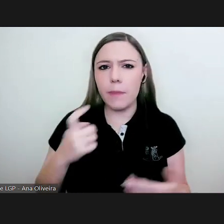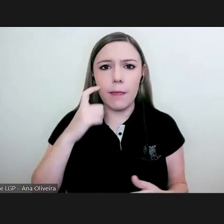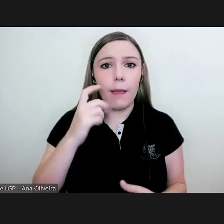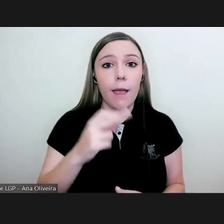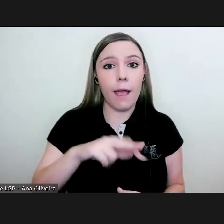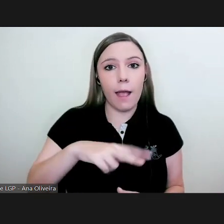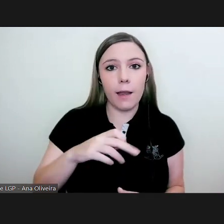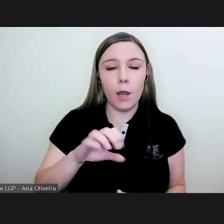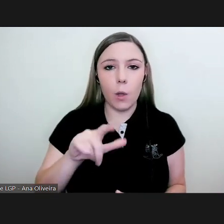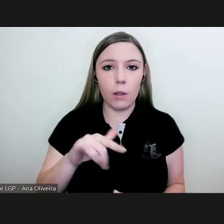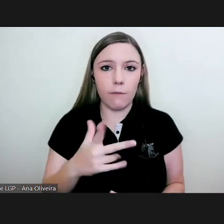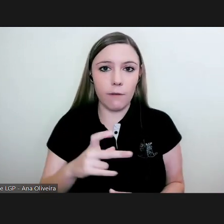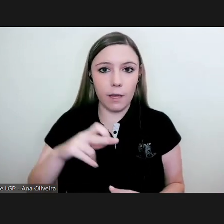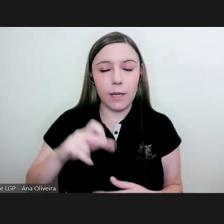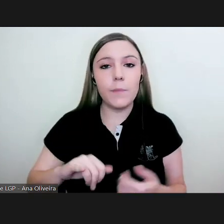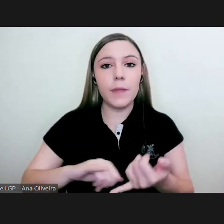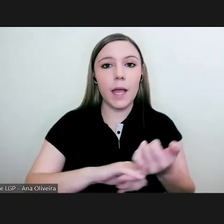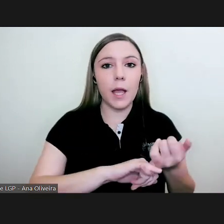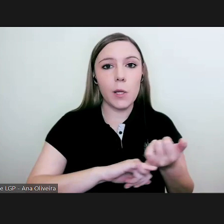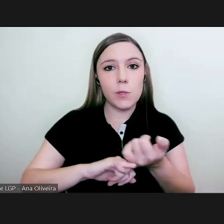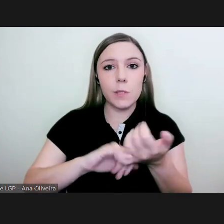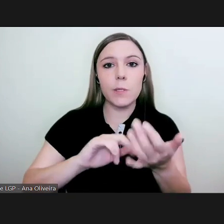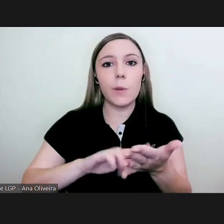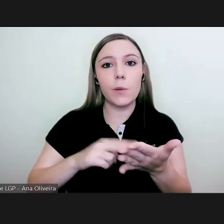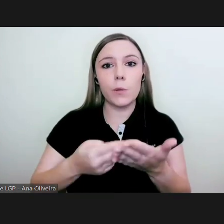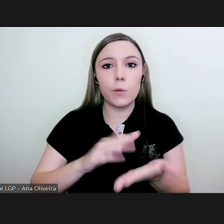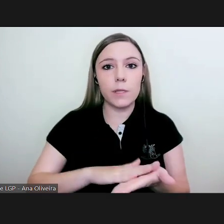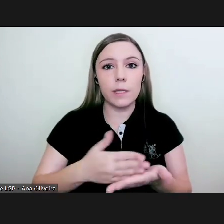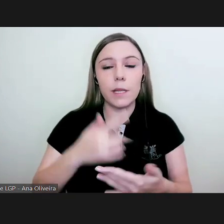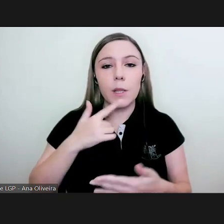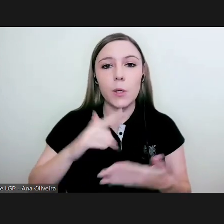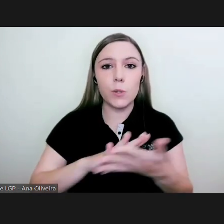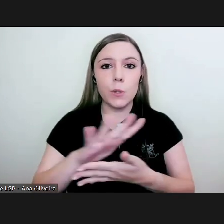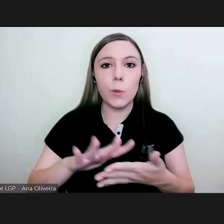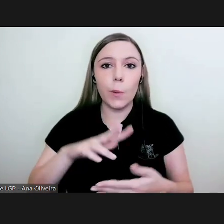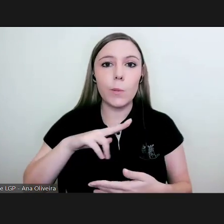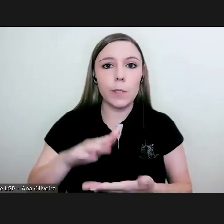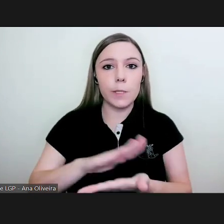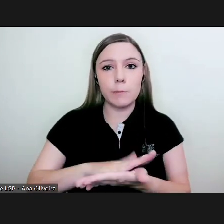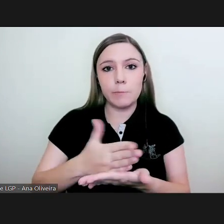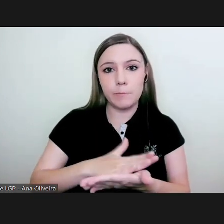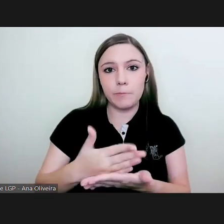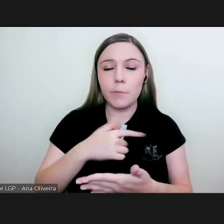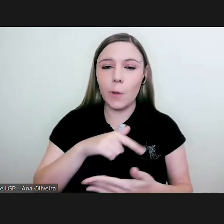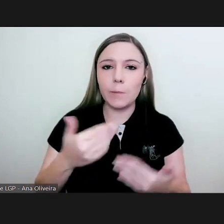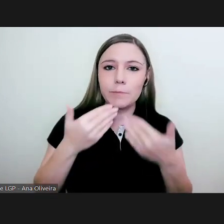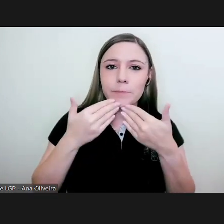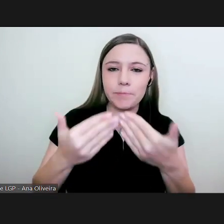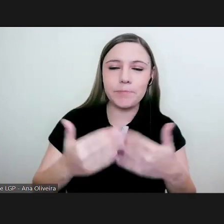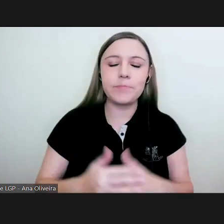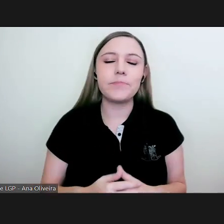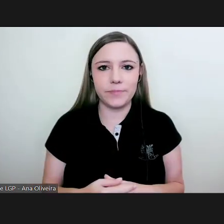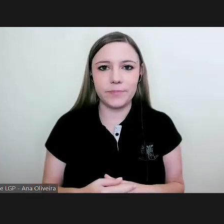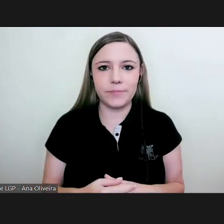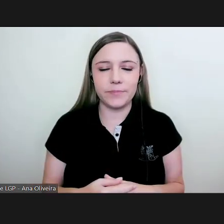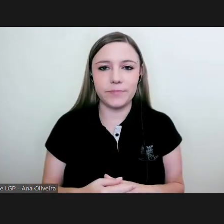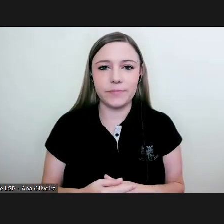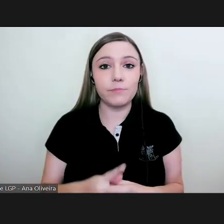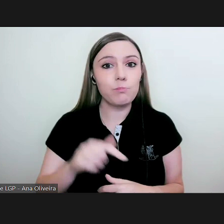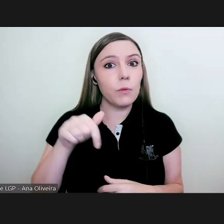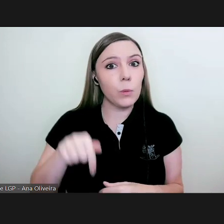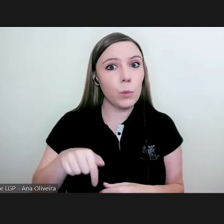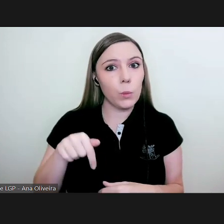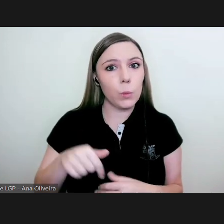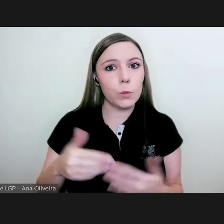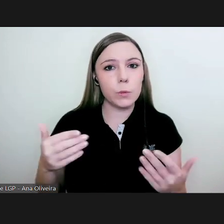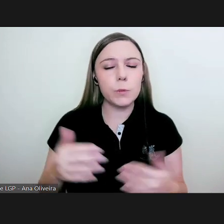Ana Oliveira, da Associação de Tradutores e Intérpretes de Língua Gestual Portuguesa, a quem agradecemos desde já. Hoje,